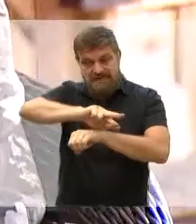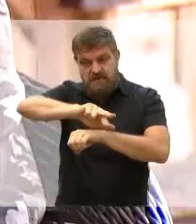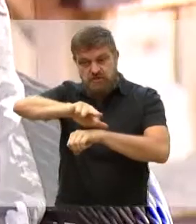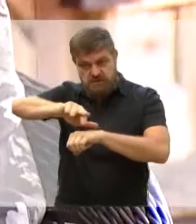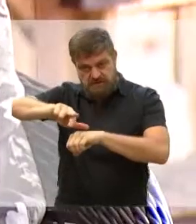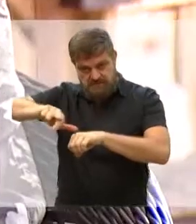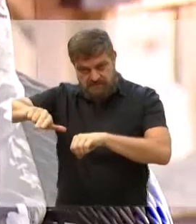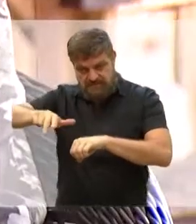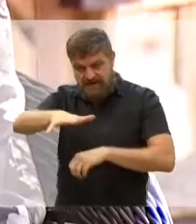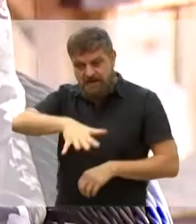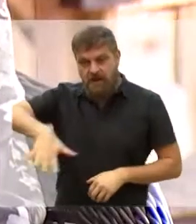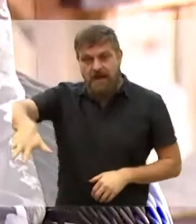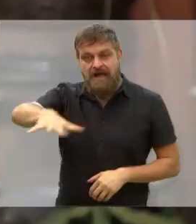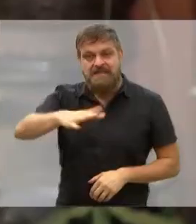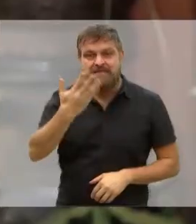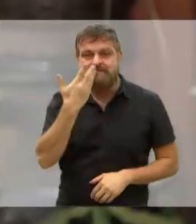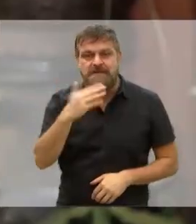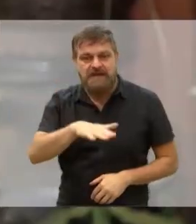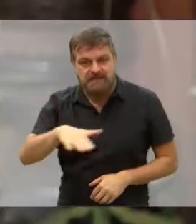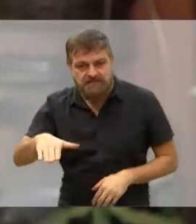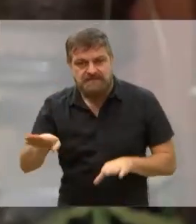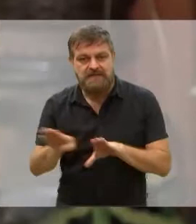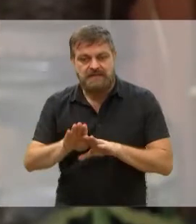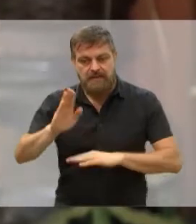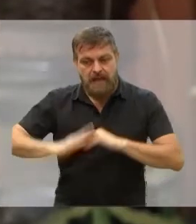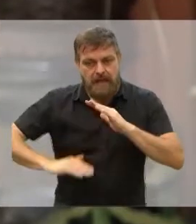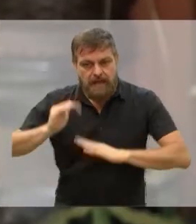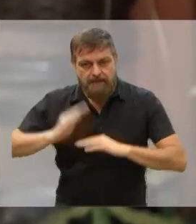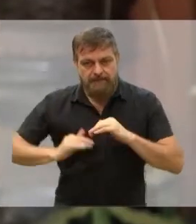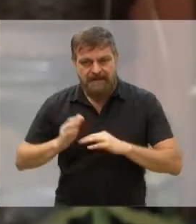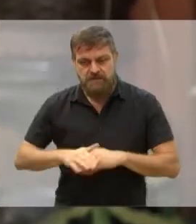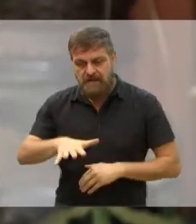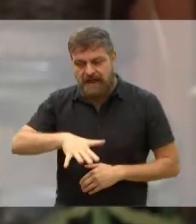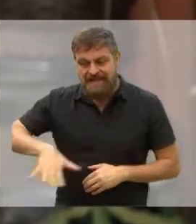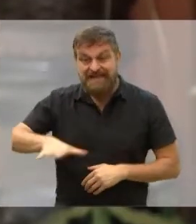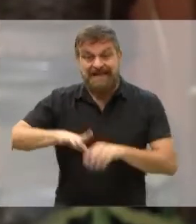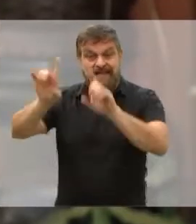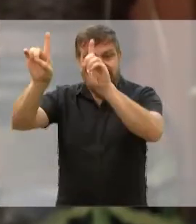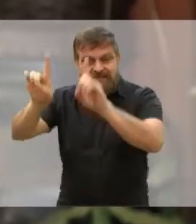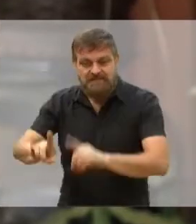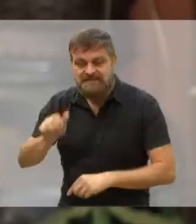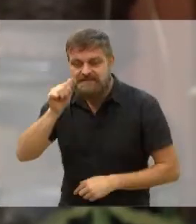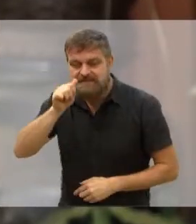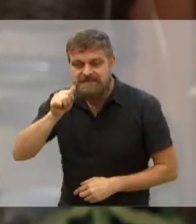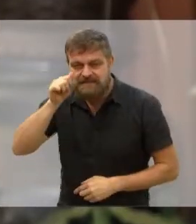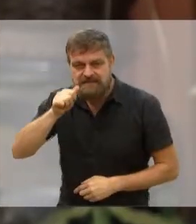multidisciplinar na primeira infância e atua como odontopediatra e pessoas com